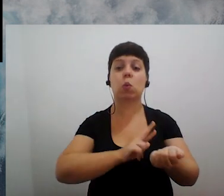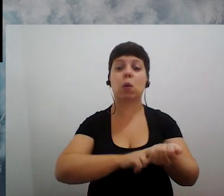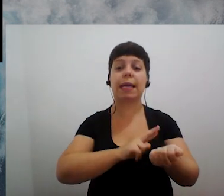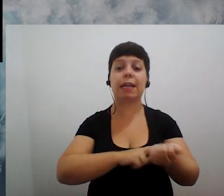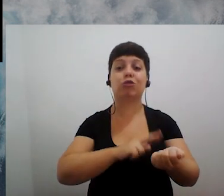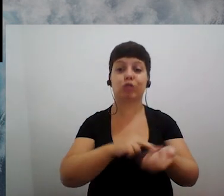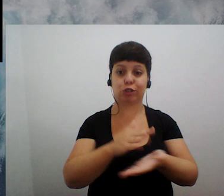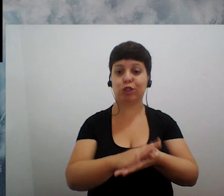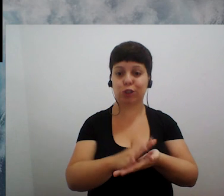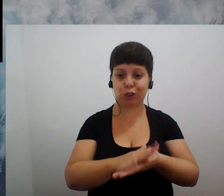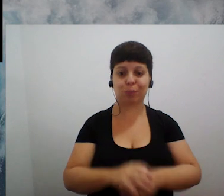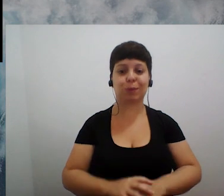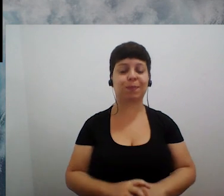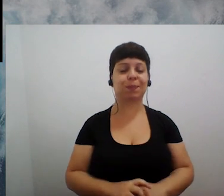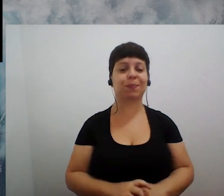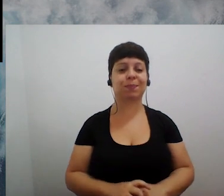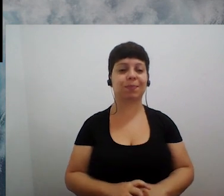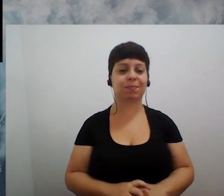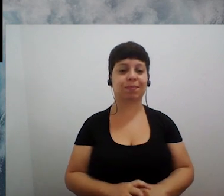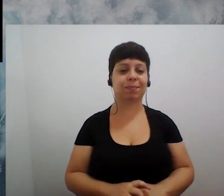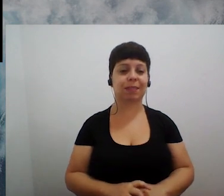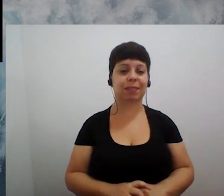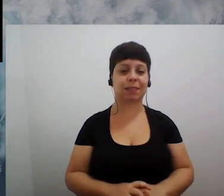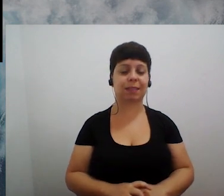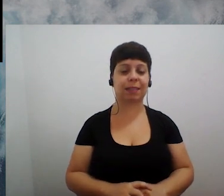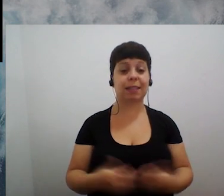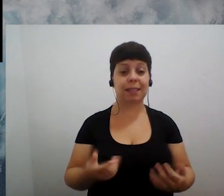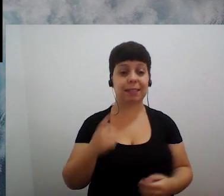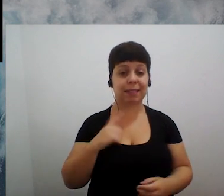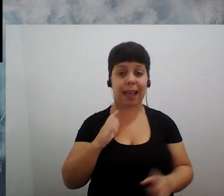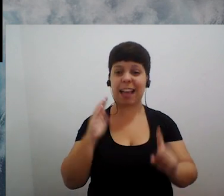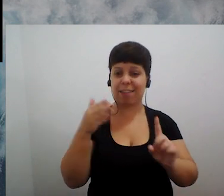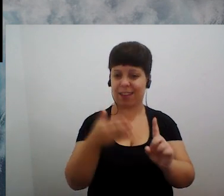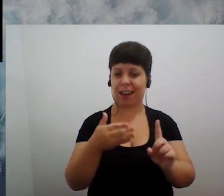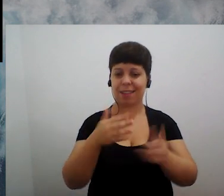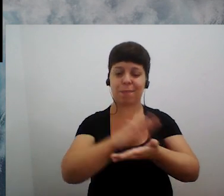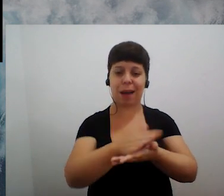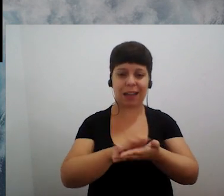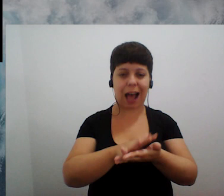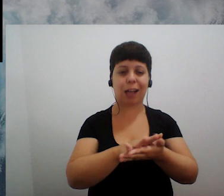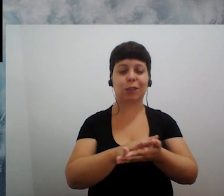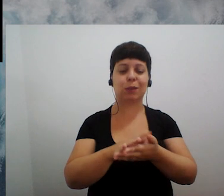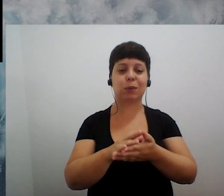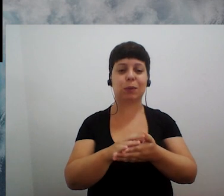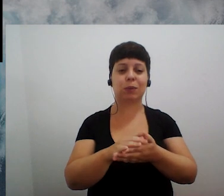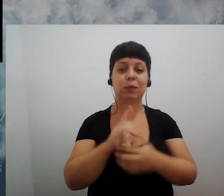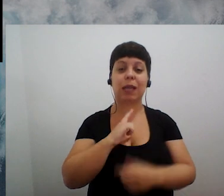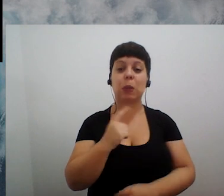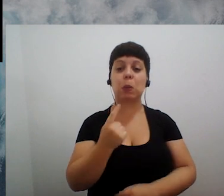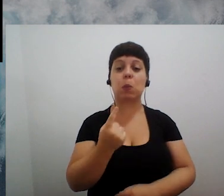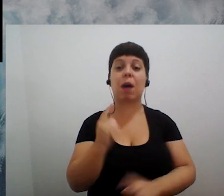do samba, né? E das muitas referências que tem esse bailado do samba de